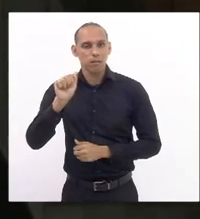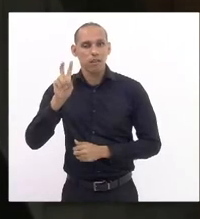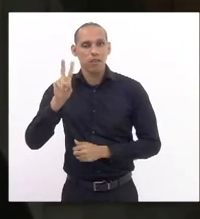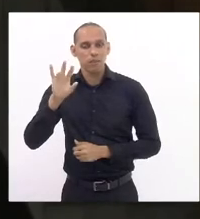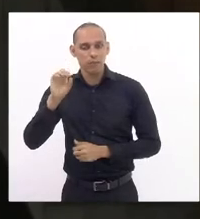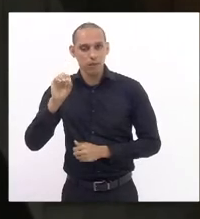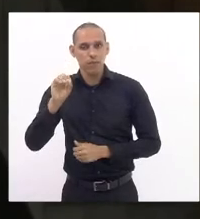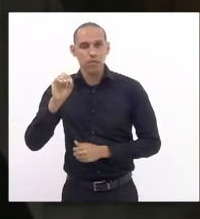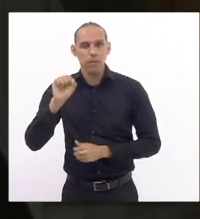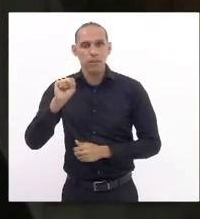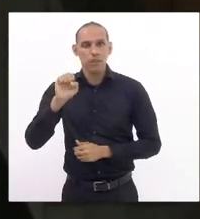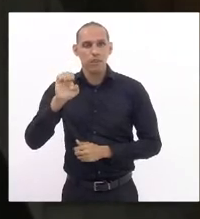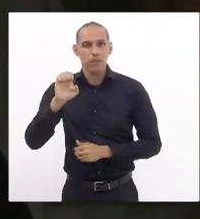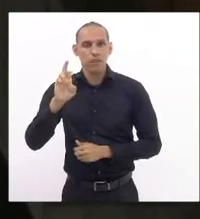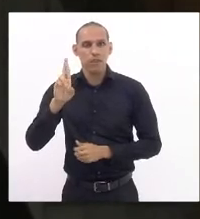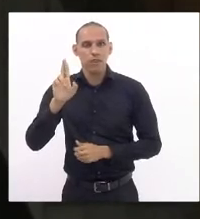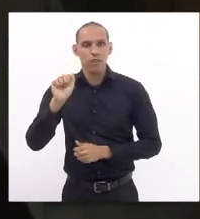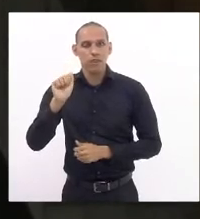passamos